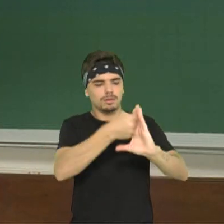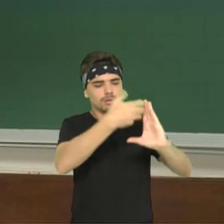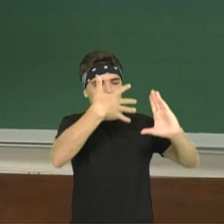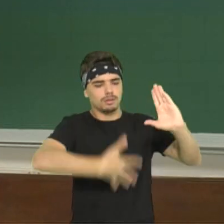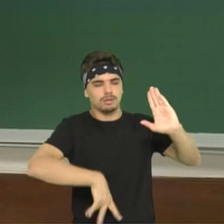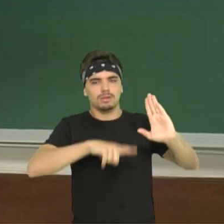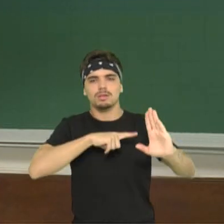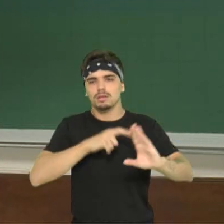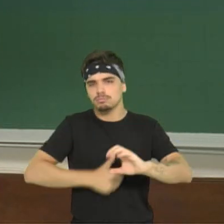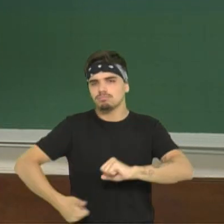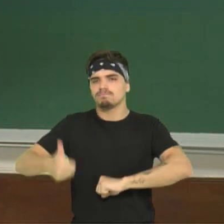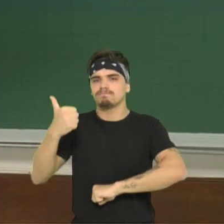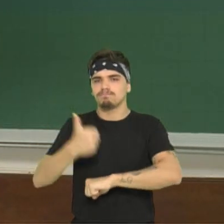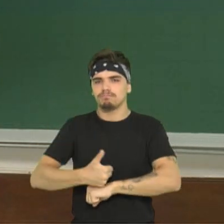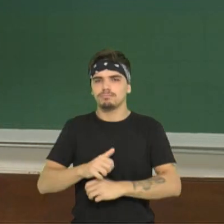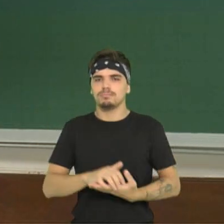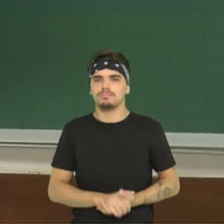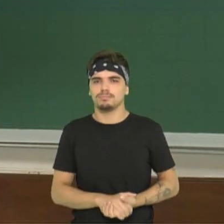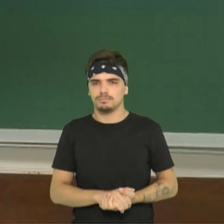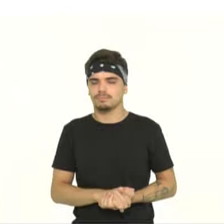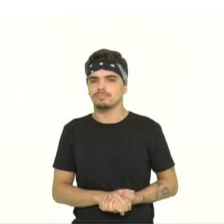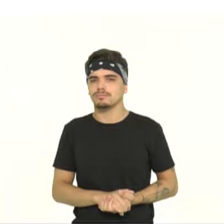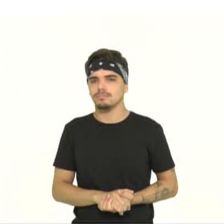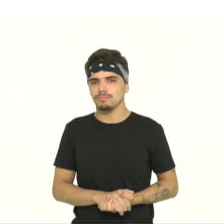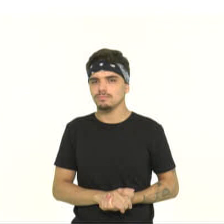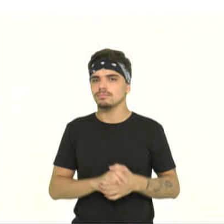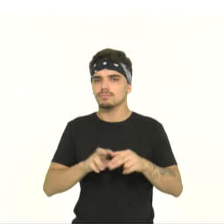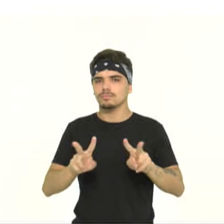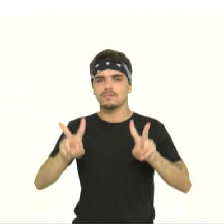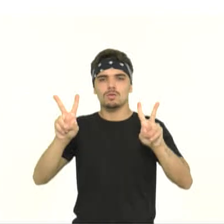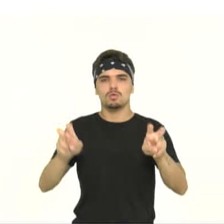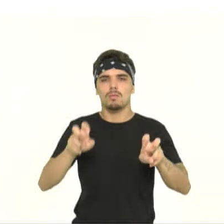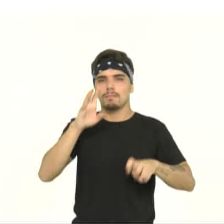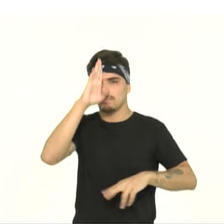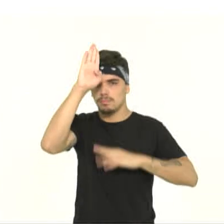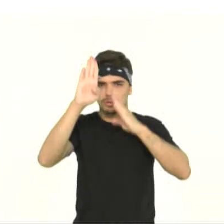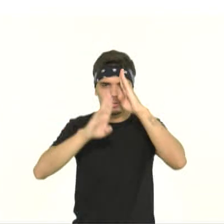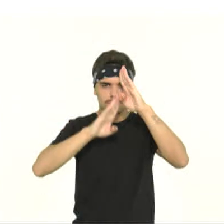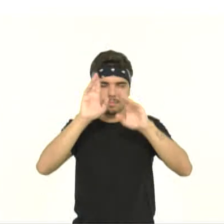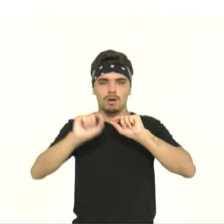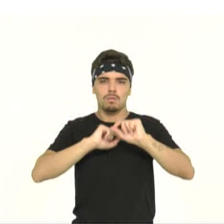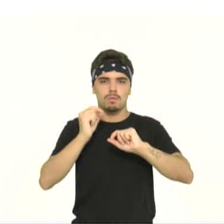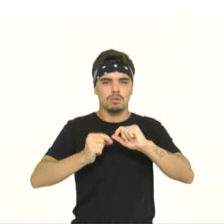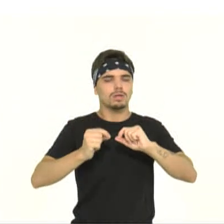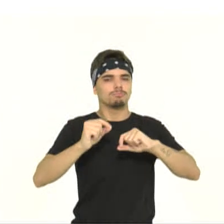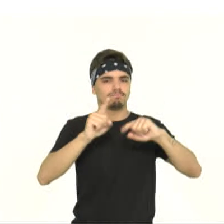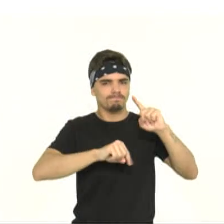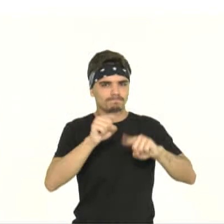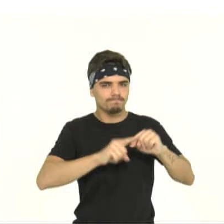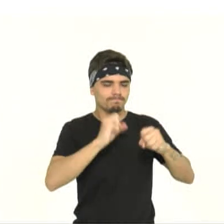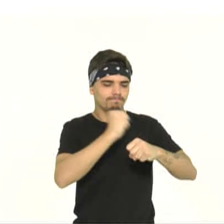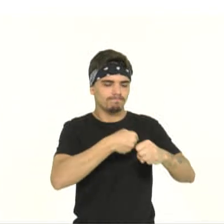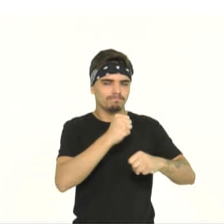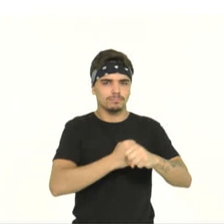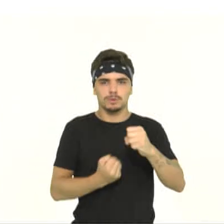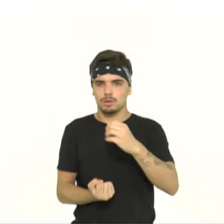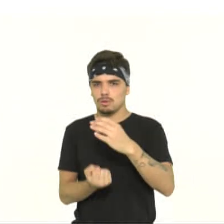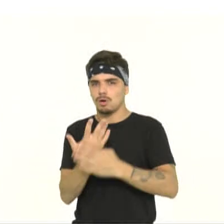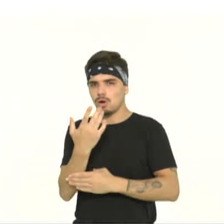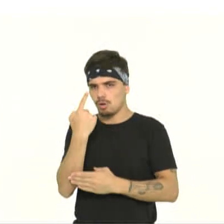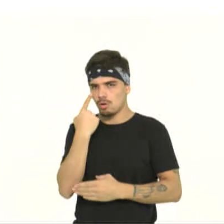do totalitarismo. Dentre as principais obras de Hannah Arendt, nós podemos citar As Origens do